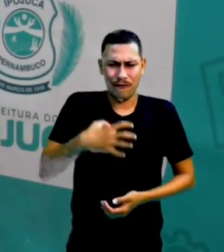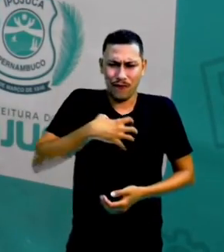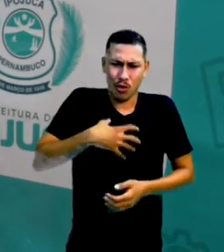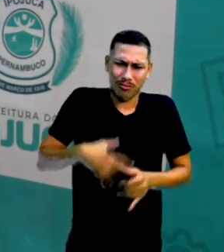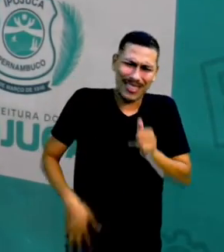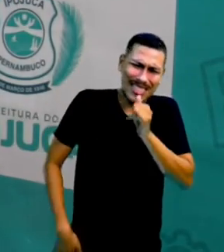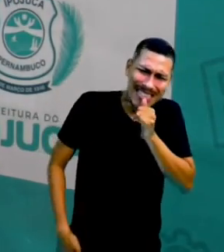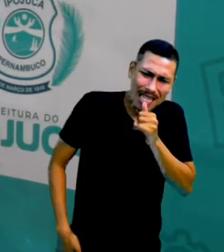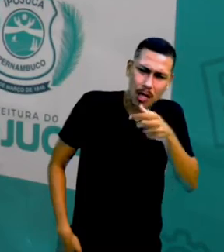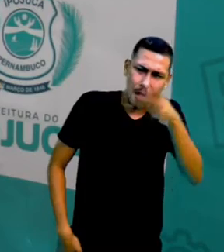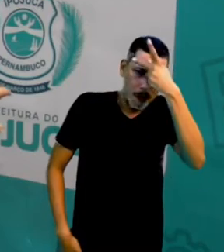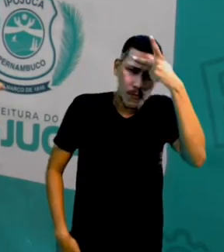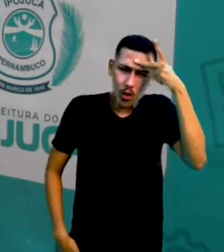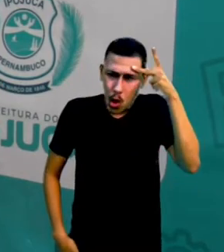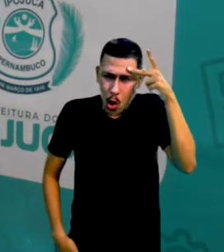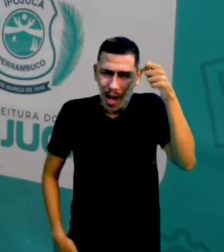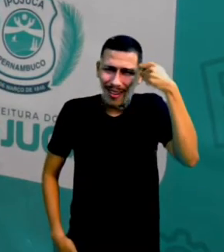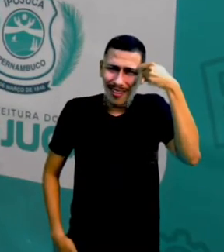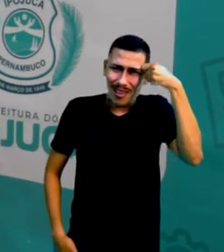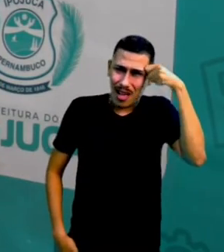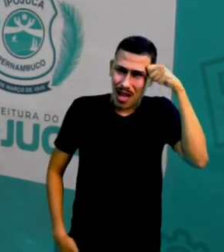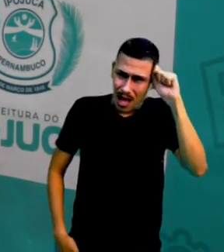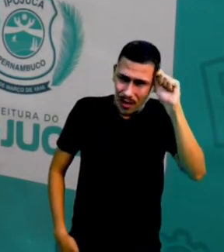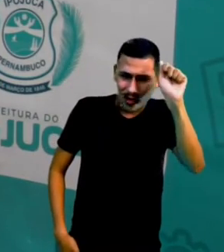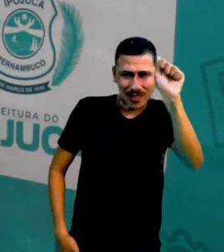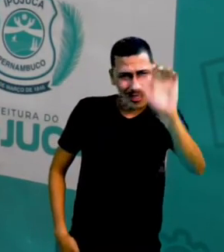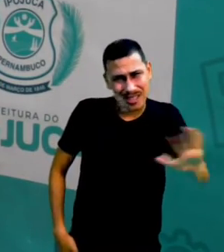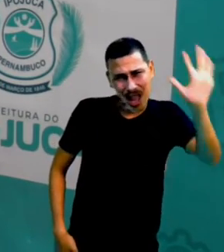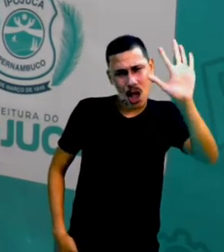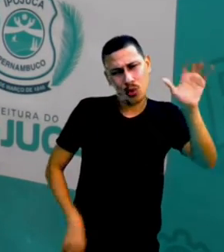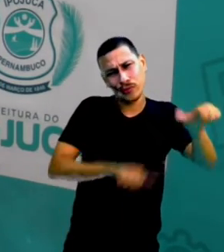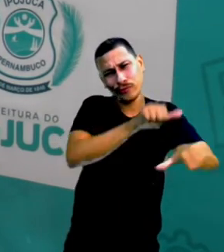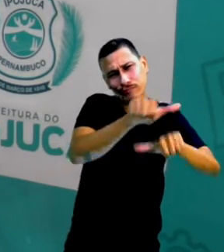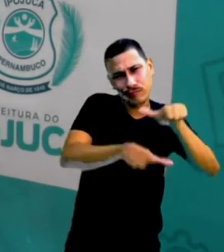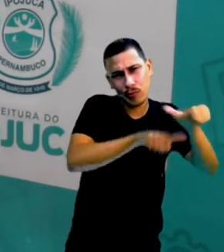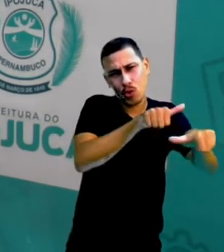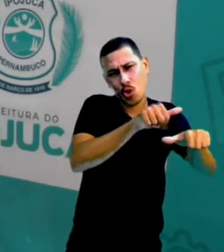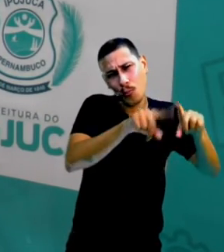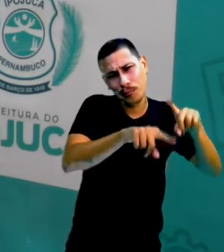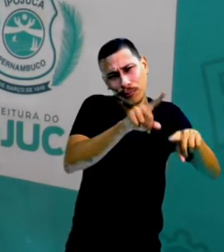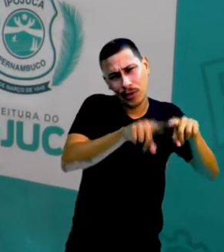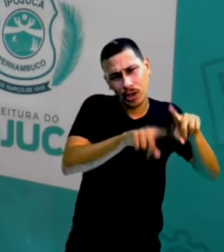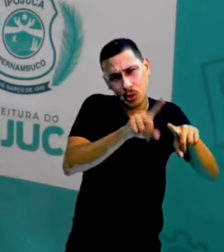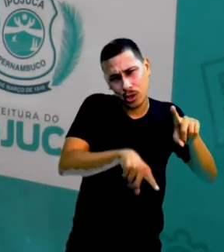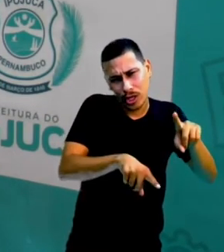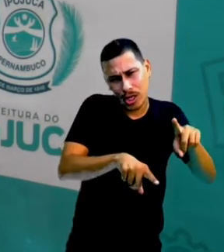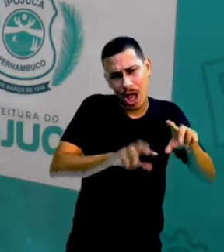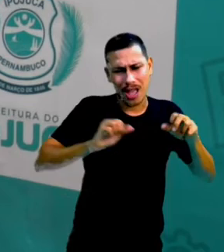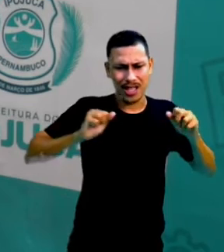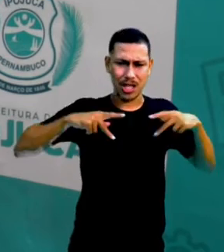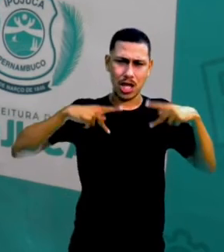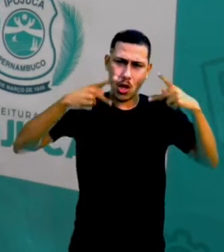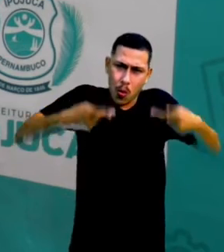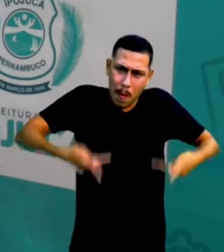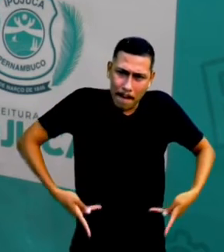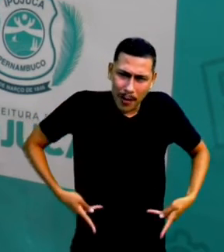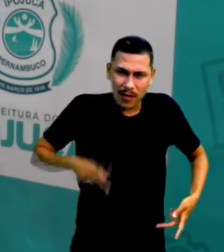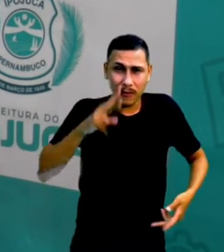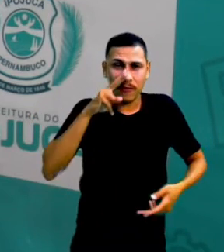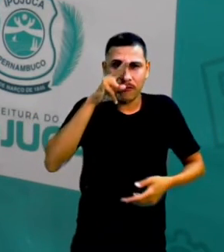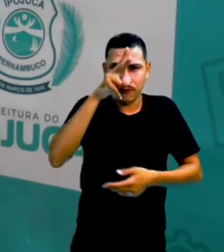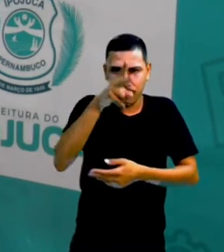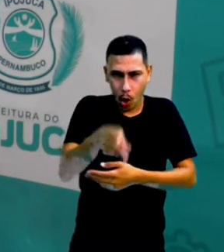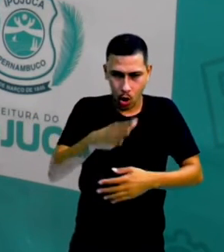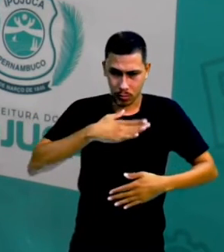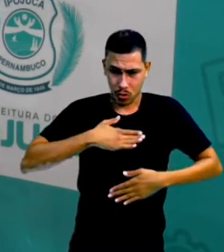eles foram vistos como mercadoria. Como eles eram pessoas, seres humanos, fortes, robustos, né, de